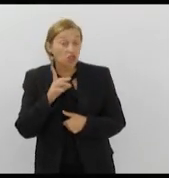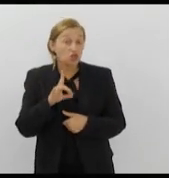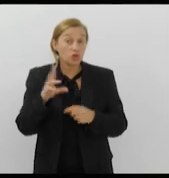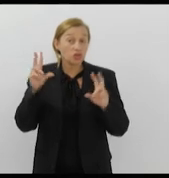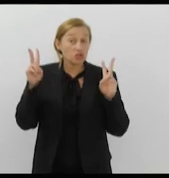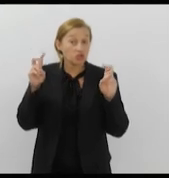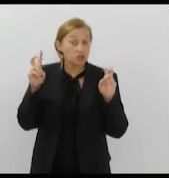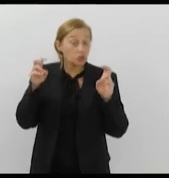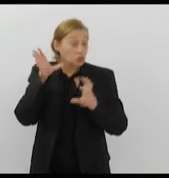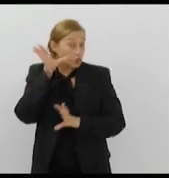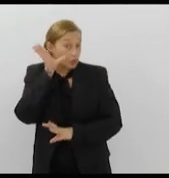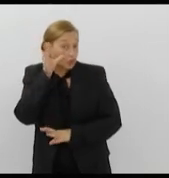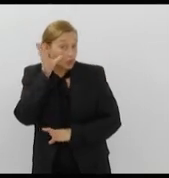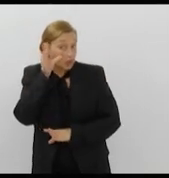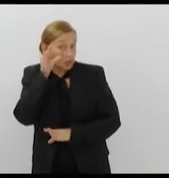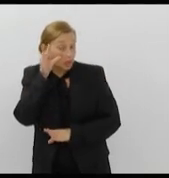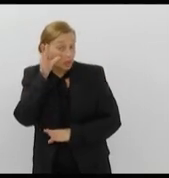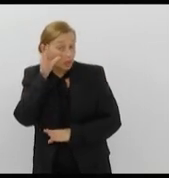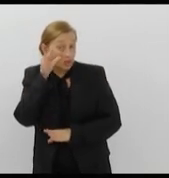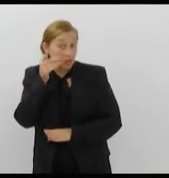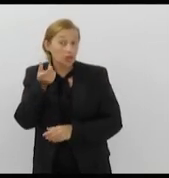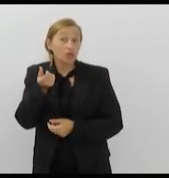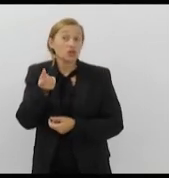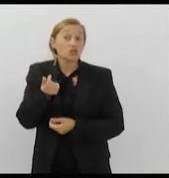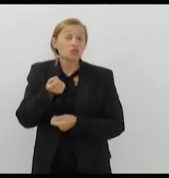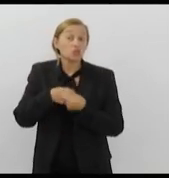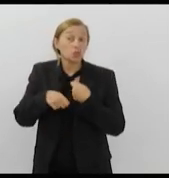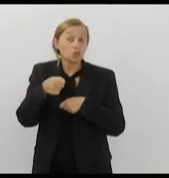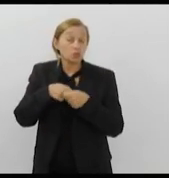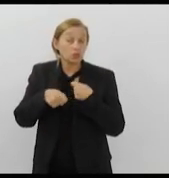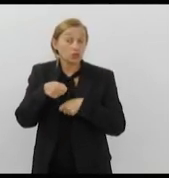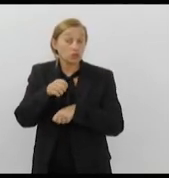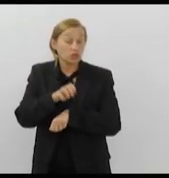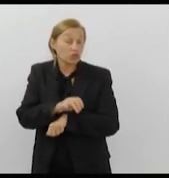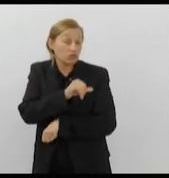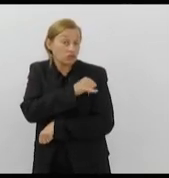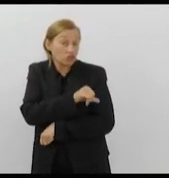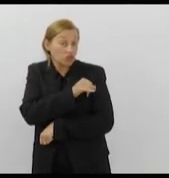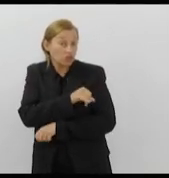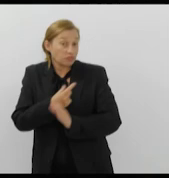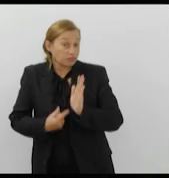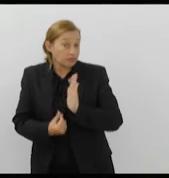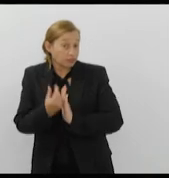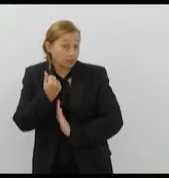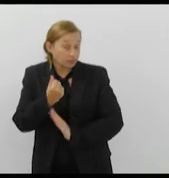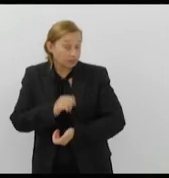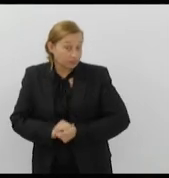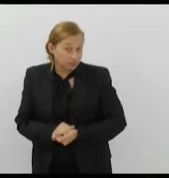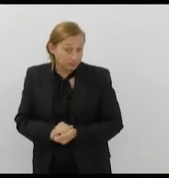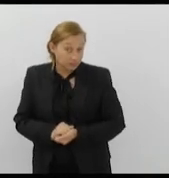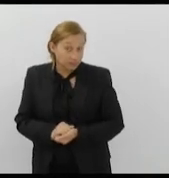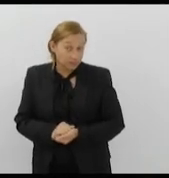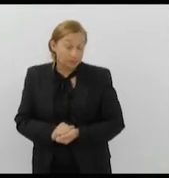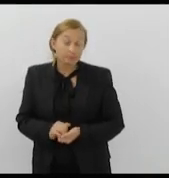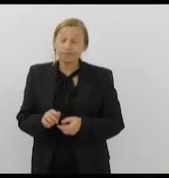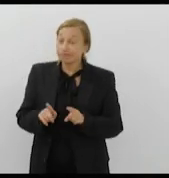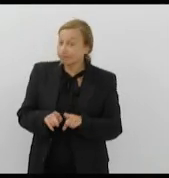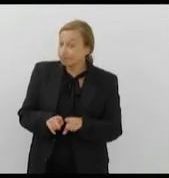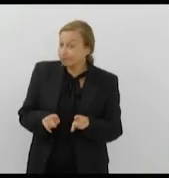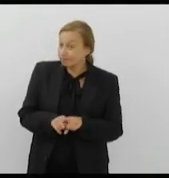de interesse das finanças públicas do Estado do Rio de Janeiro. E, ao mesmo